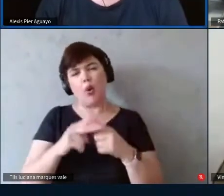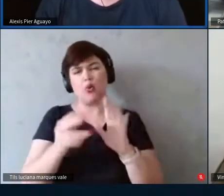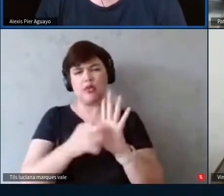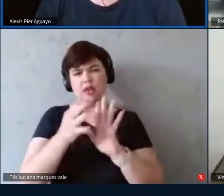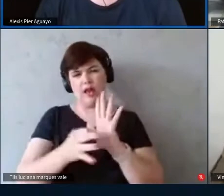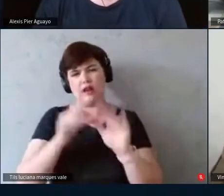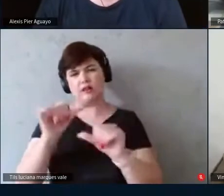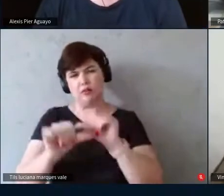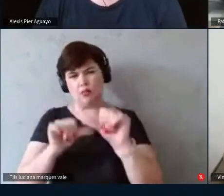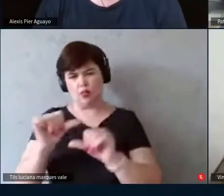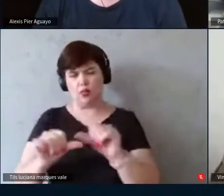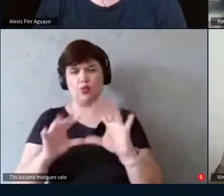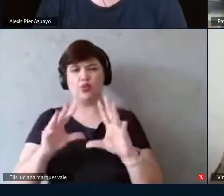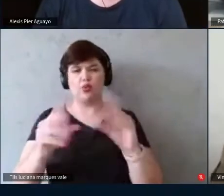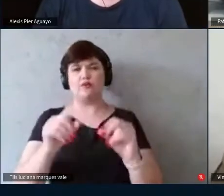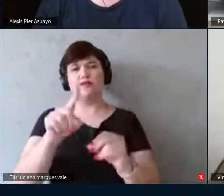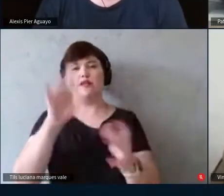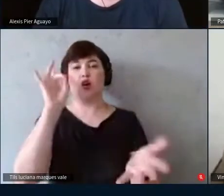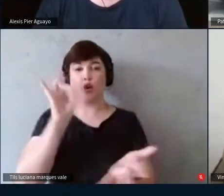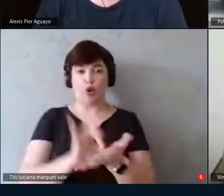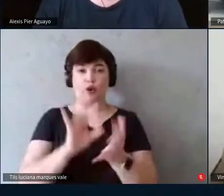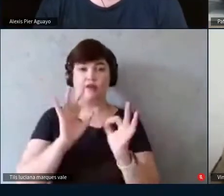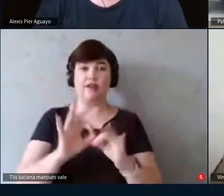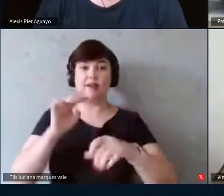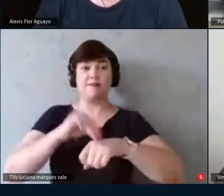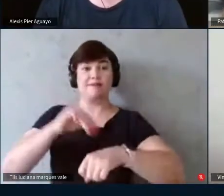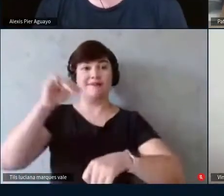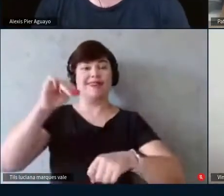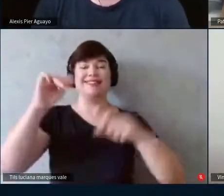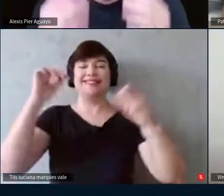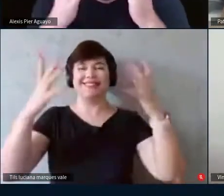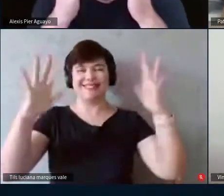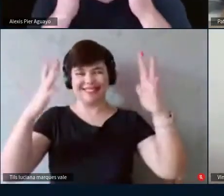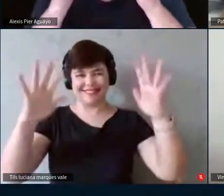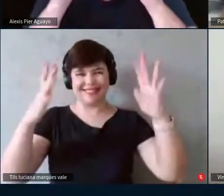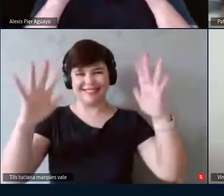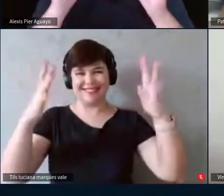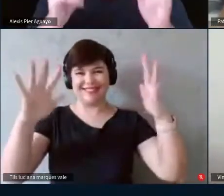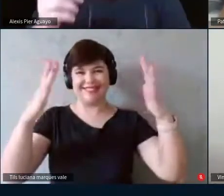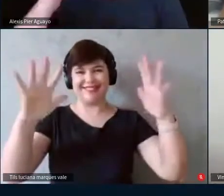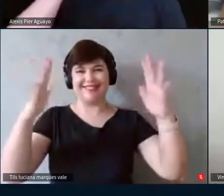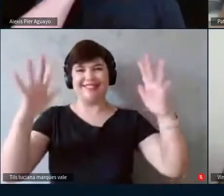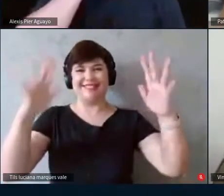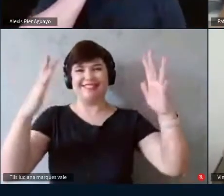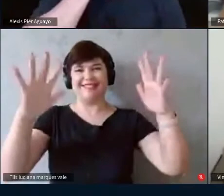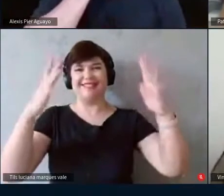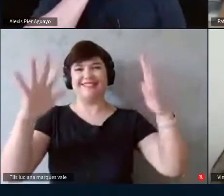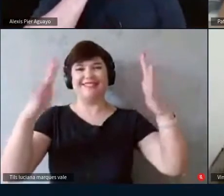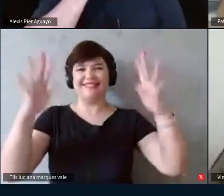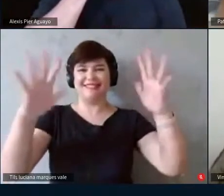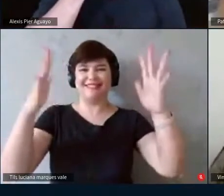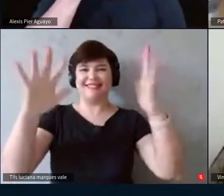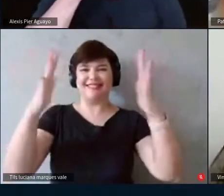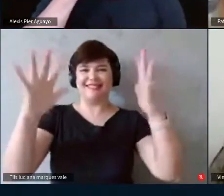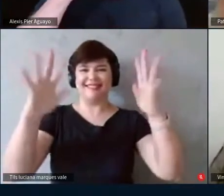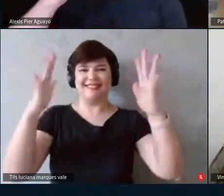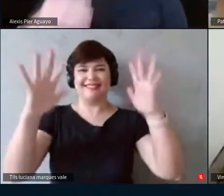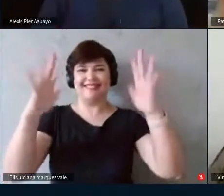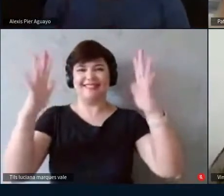sugeridas, então você é oficialmente mestre em estudos da tradução e interpretação.